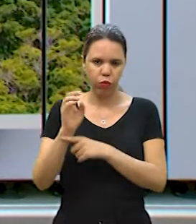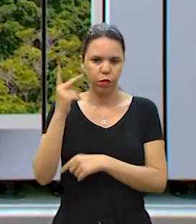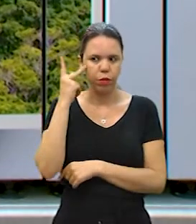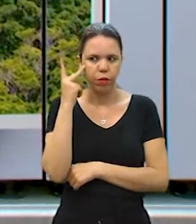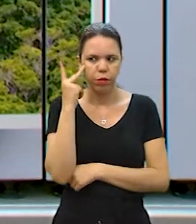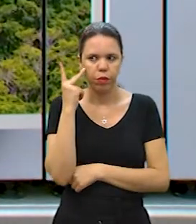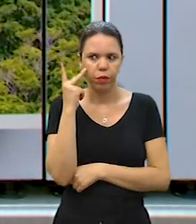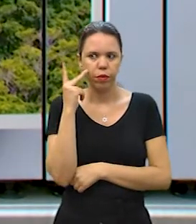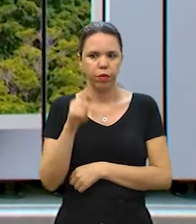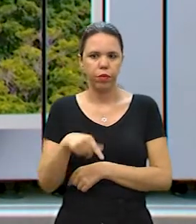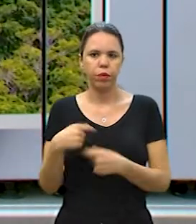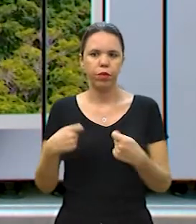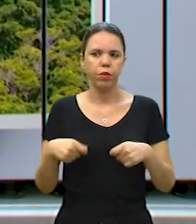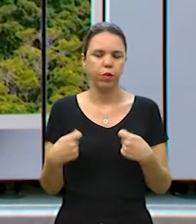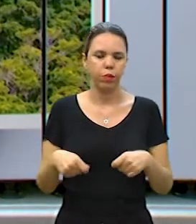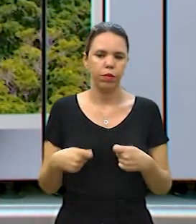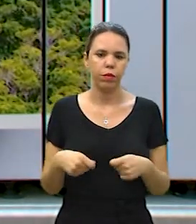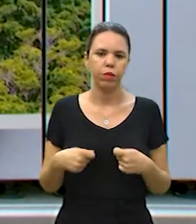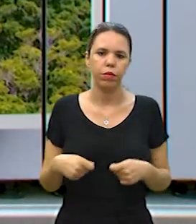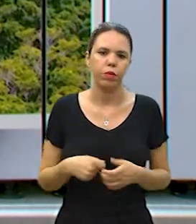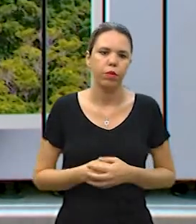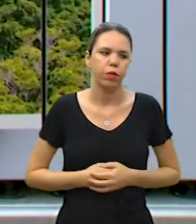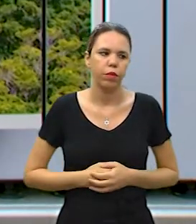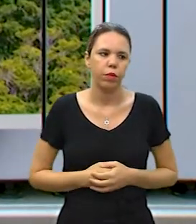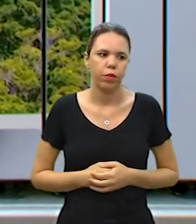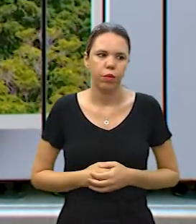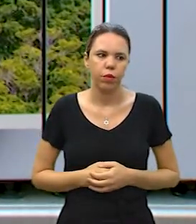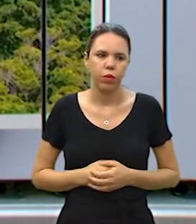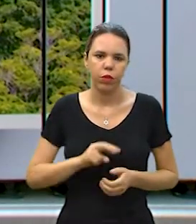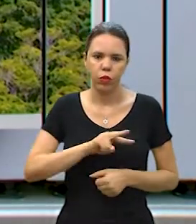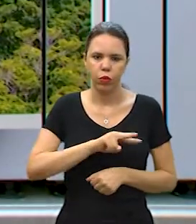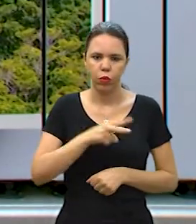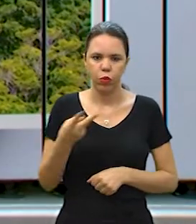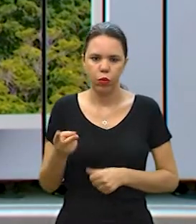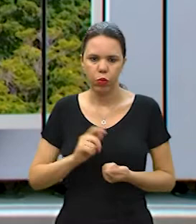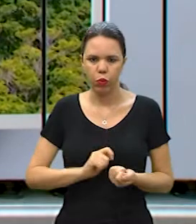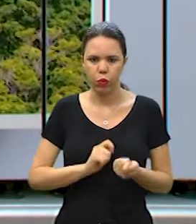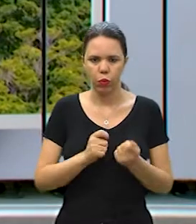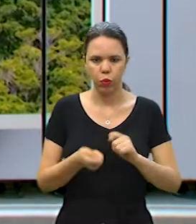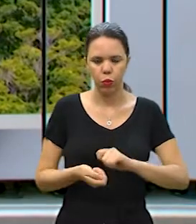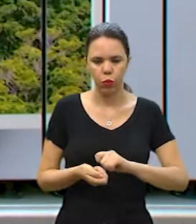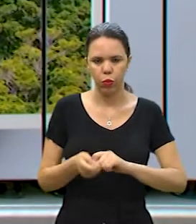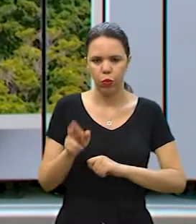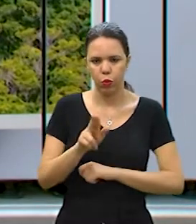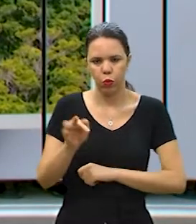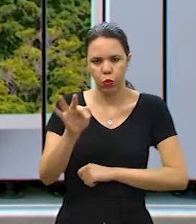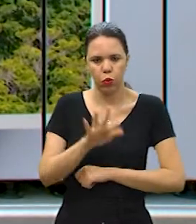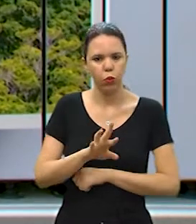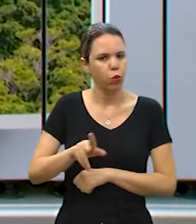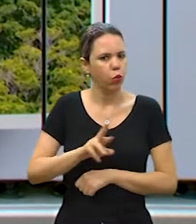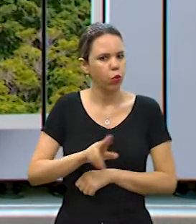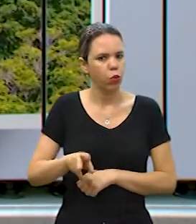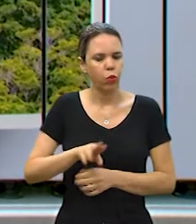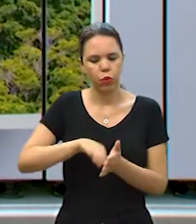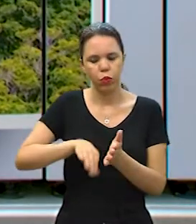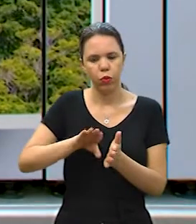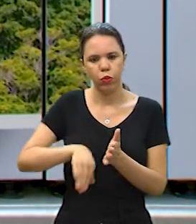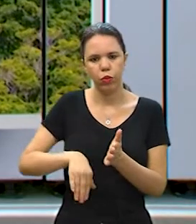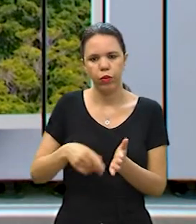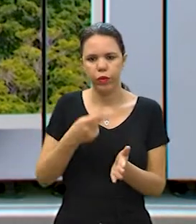São Paulo, ela precisaria ser convertida em ensino universitário e não extinta,